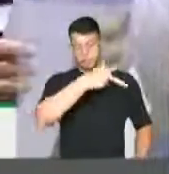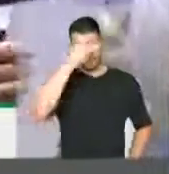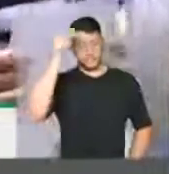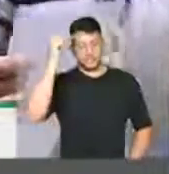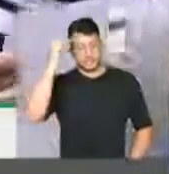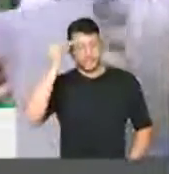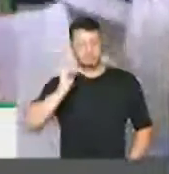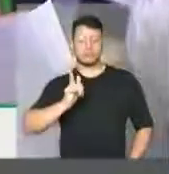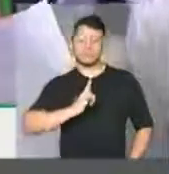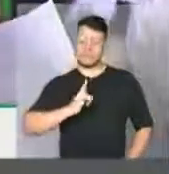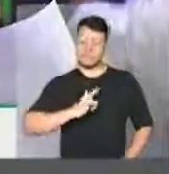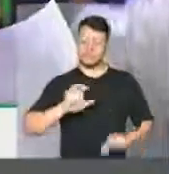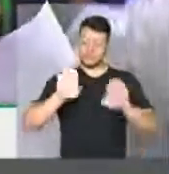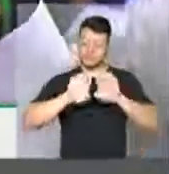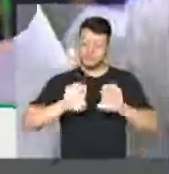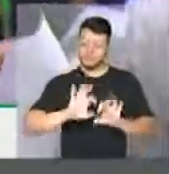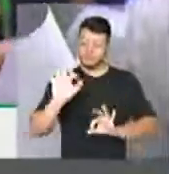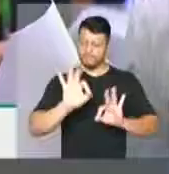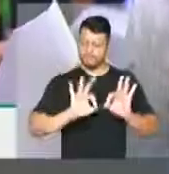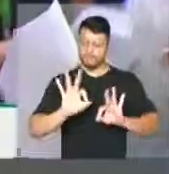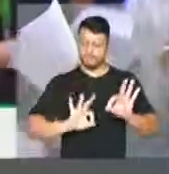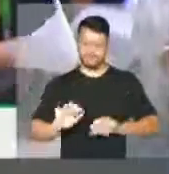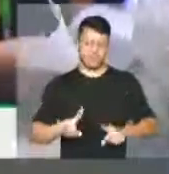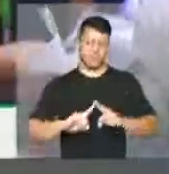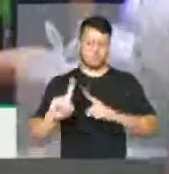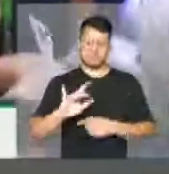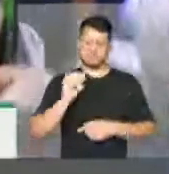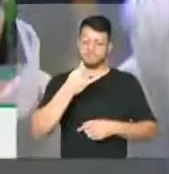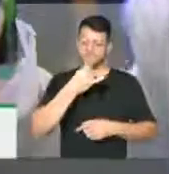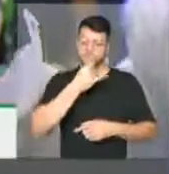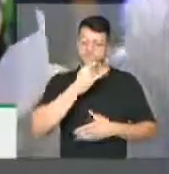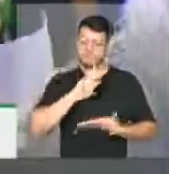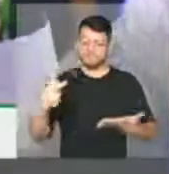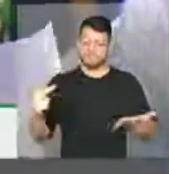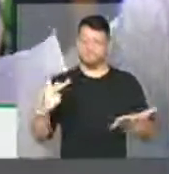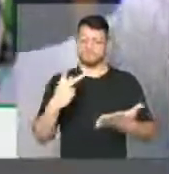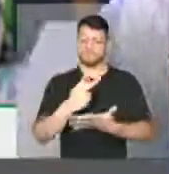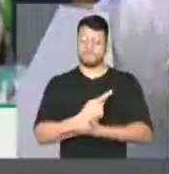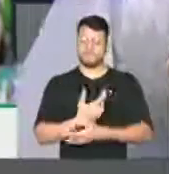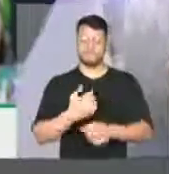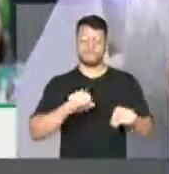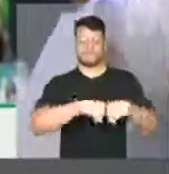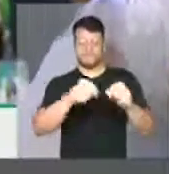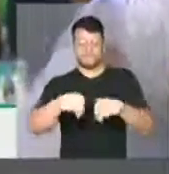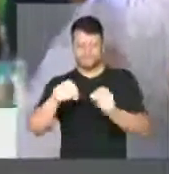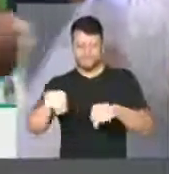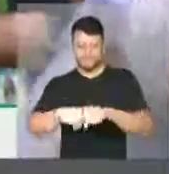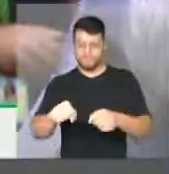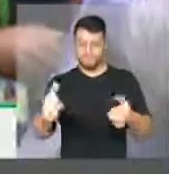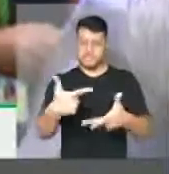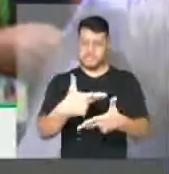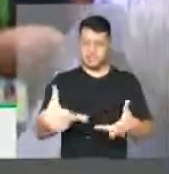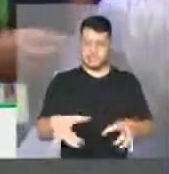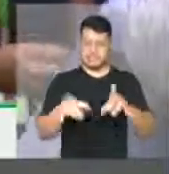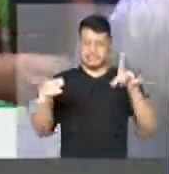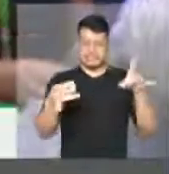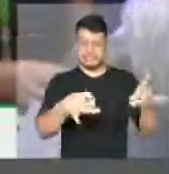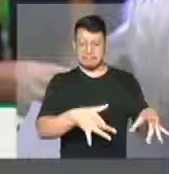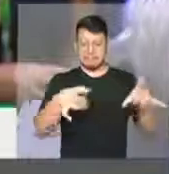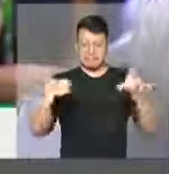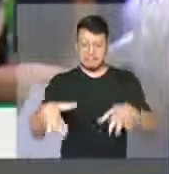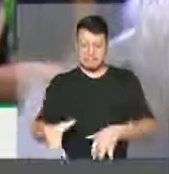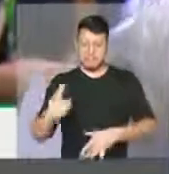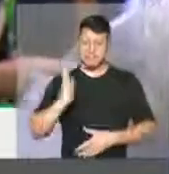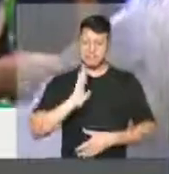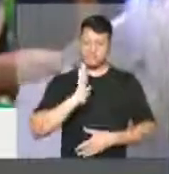senador Paulo Rocha, mas houve acidentes, ruíram as estruturas e o abandono há vários